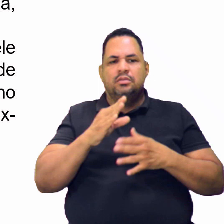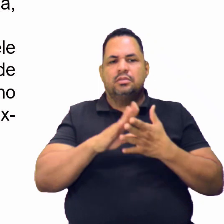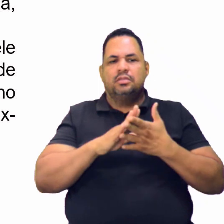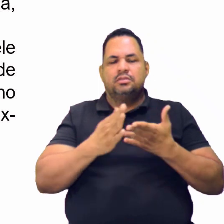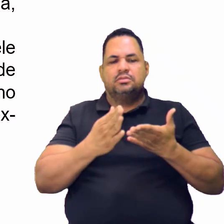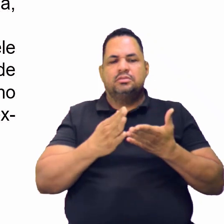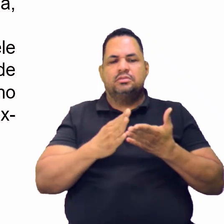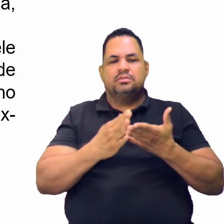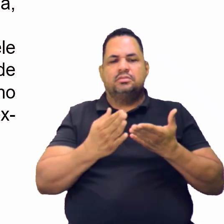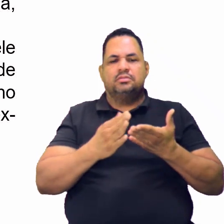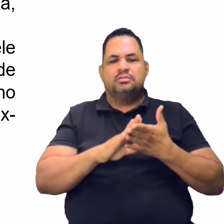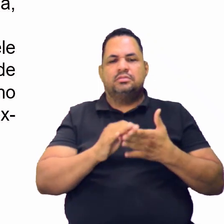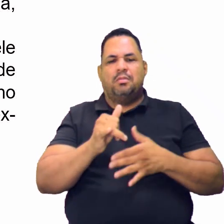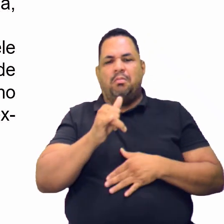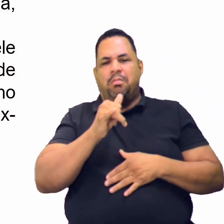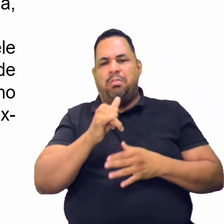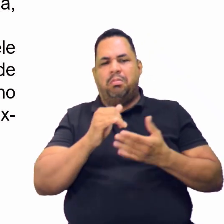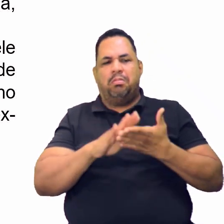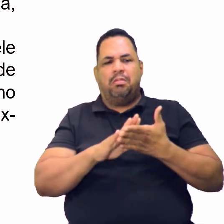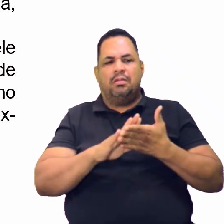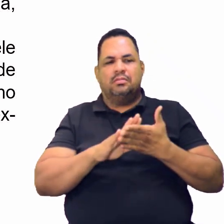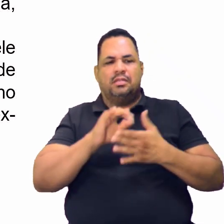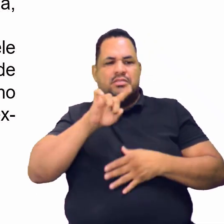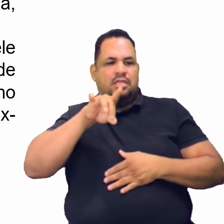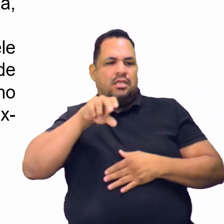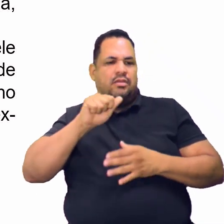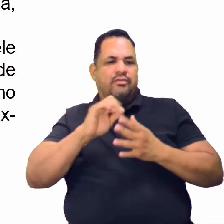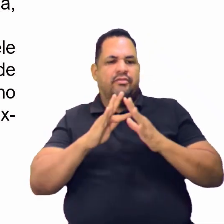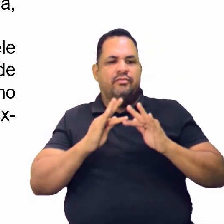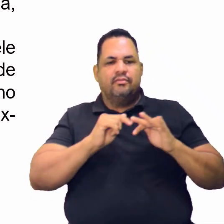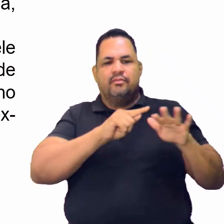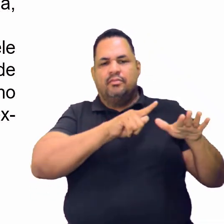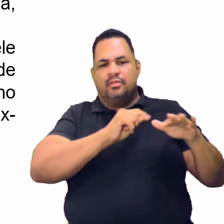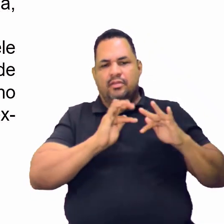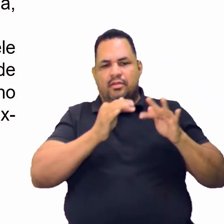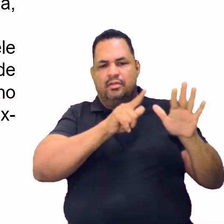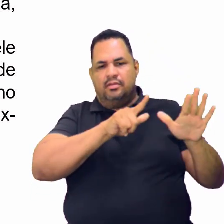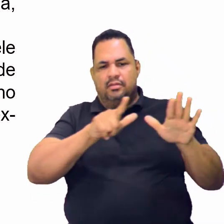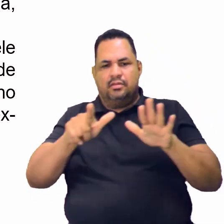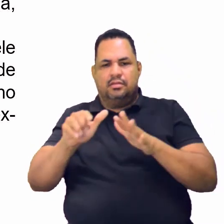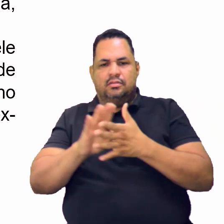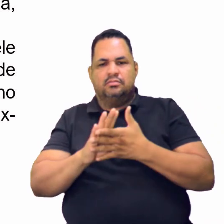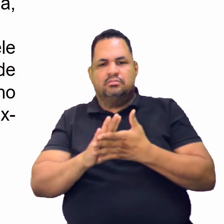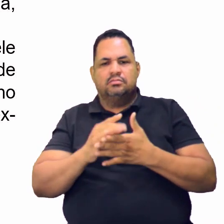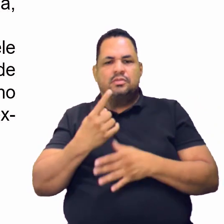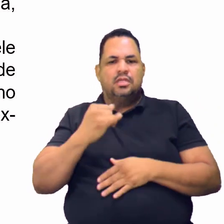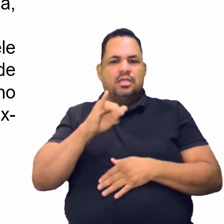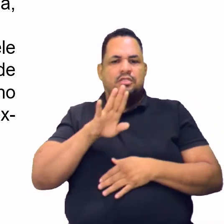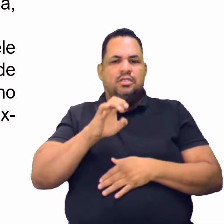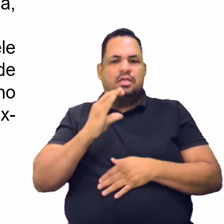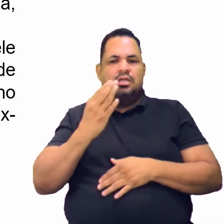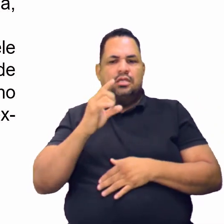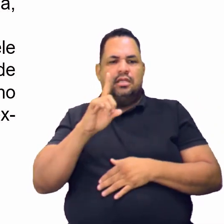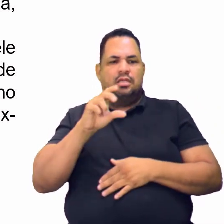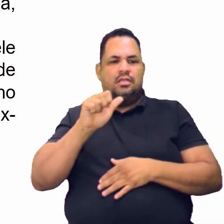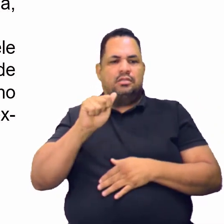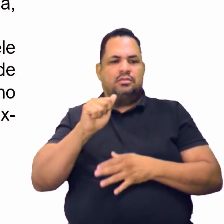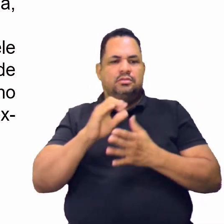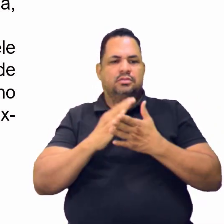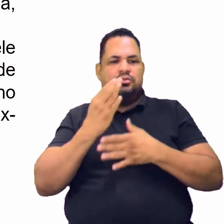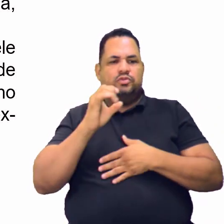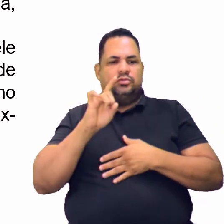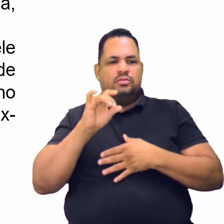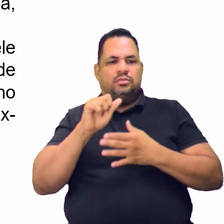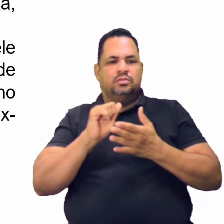Quintana. Tomou um pileque de Segal. Nos fins de semana embebedava-se de Índia reclinada